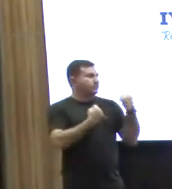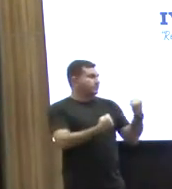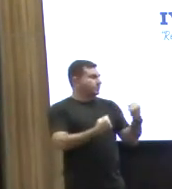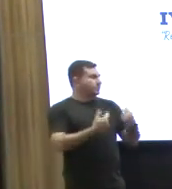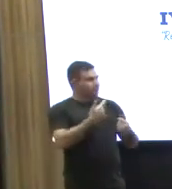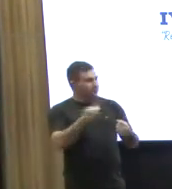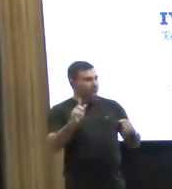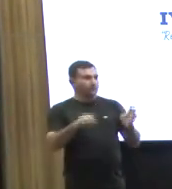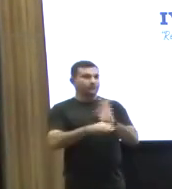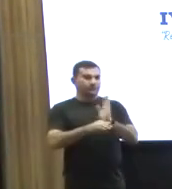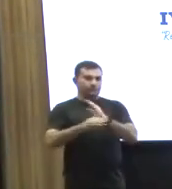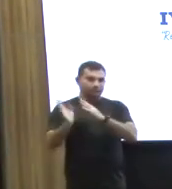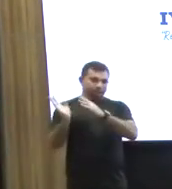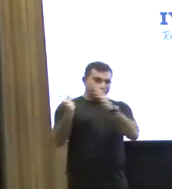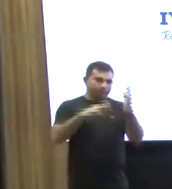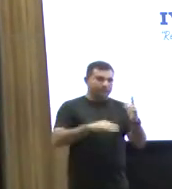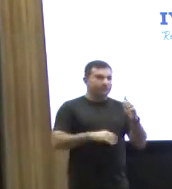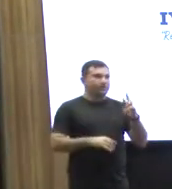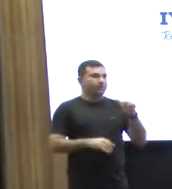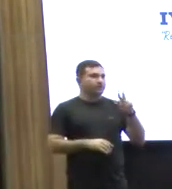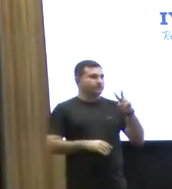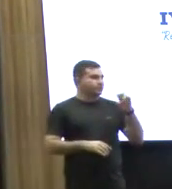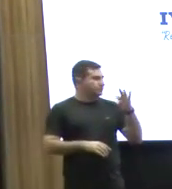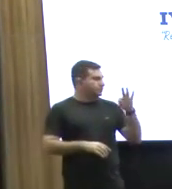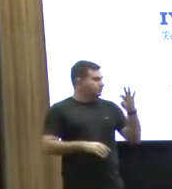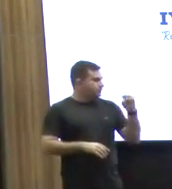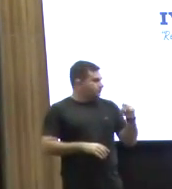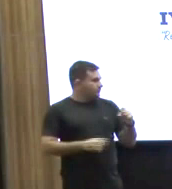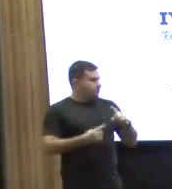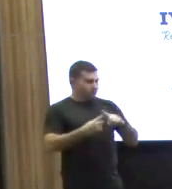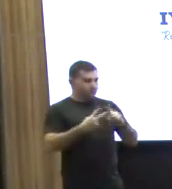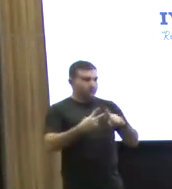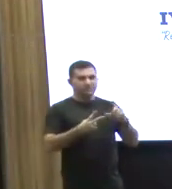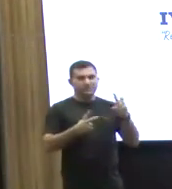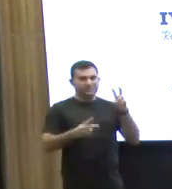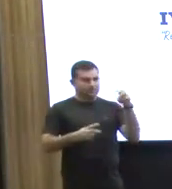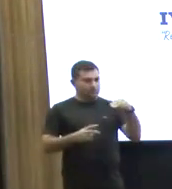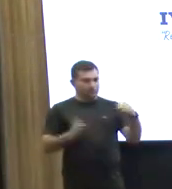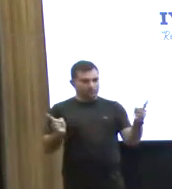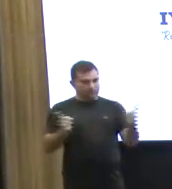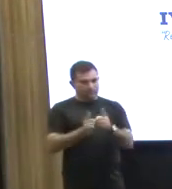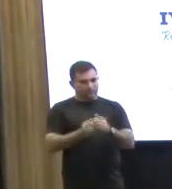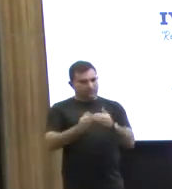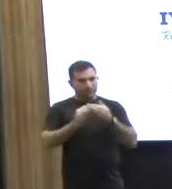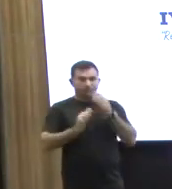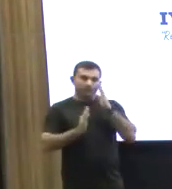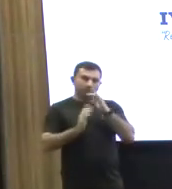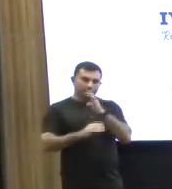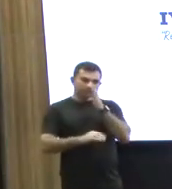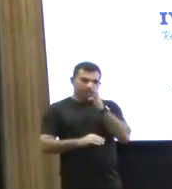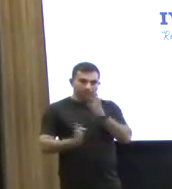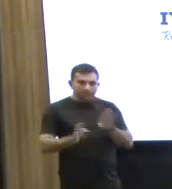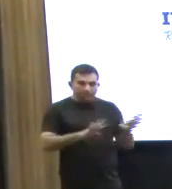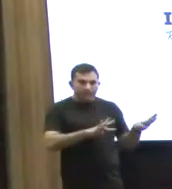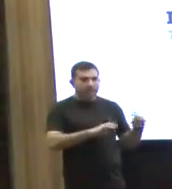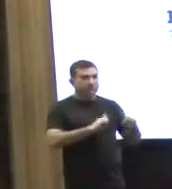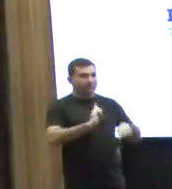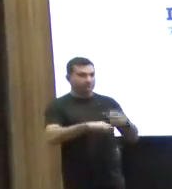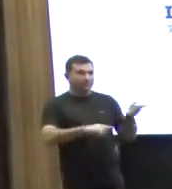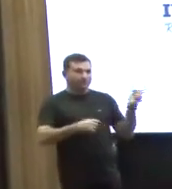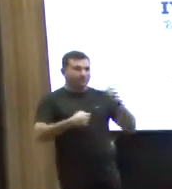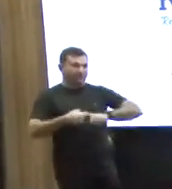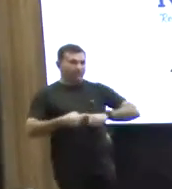em seguida, se intitula Gravetos. Os dois juntos dão menos de 5 minutos, tá? Então, pedimos atenção aos vídeos e depois eu, Nilma e Rogério